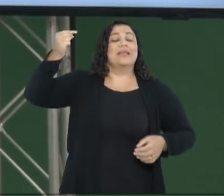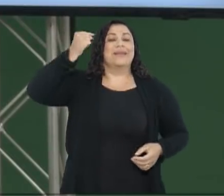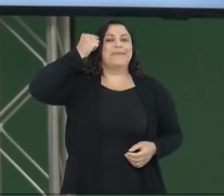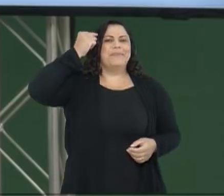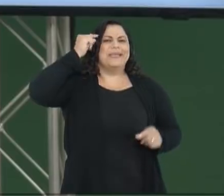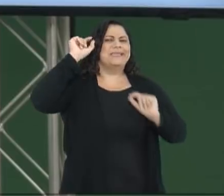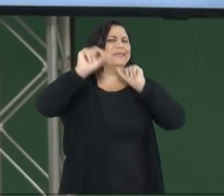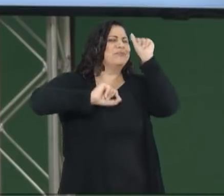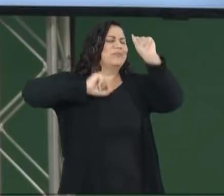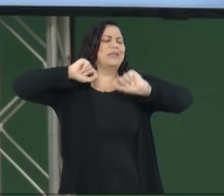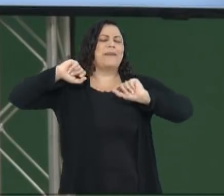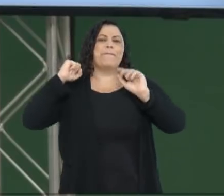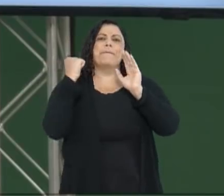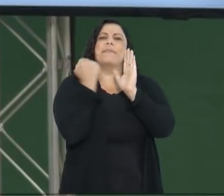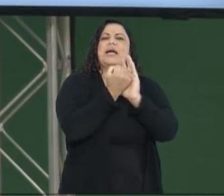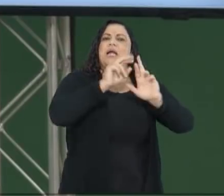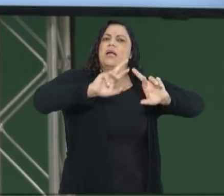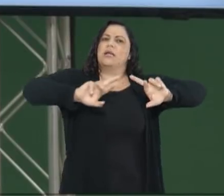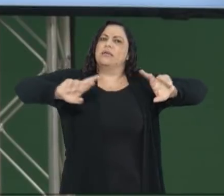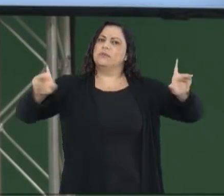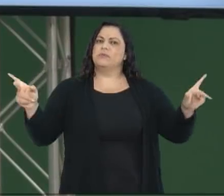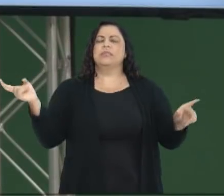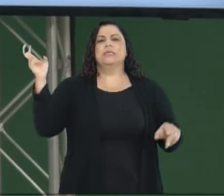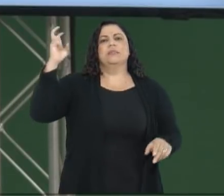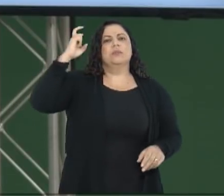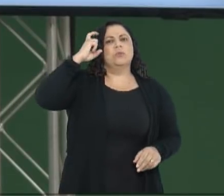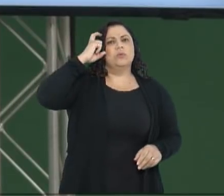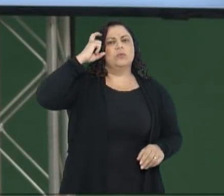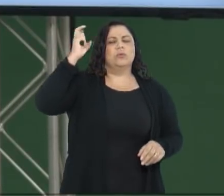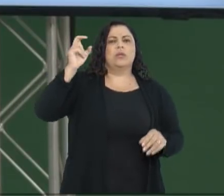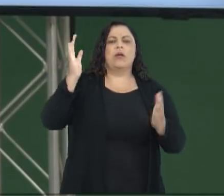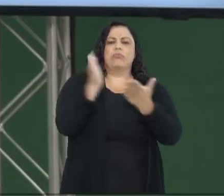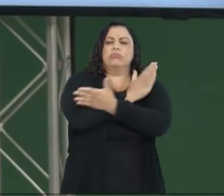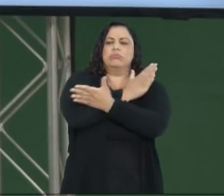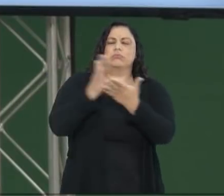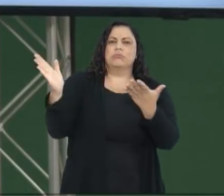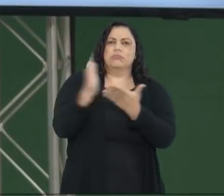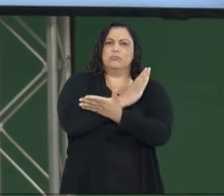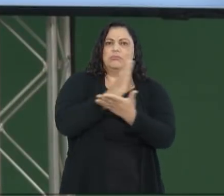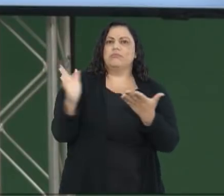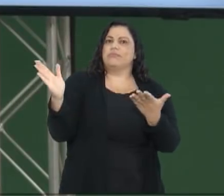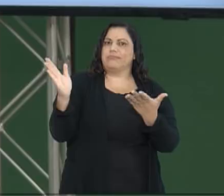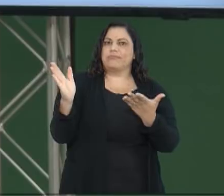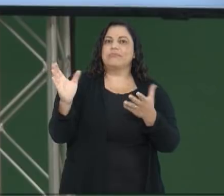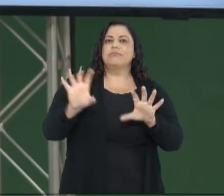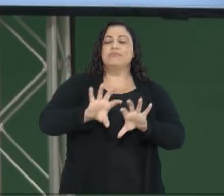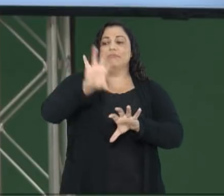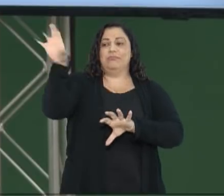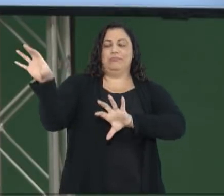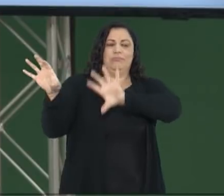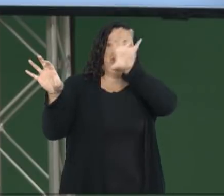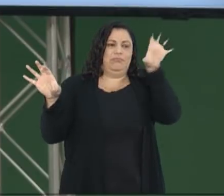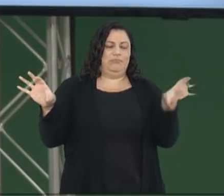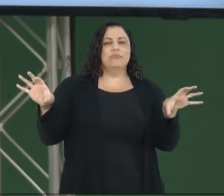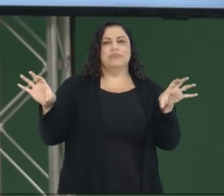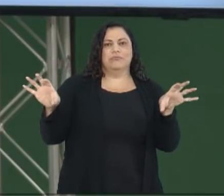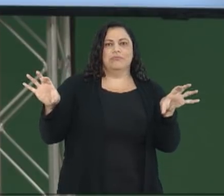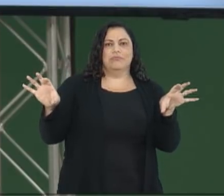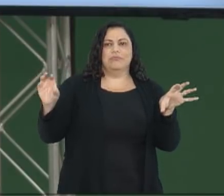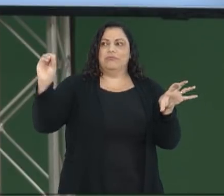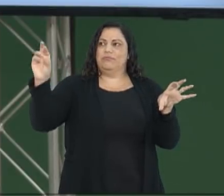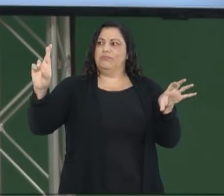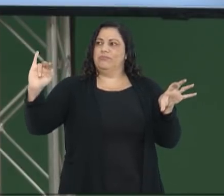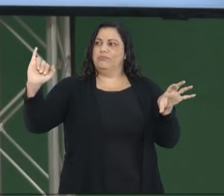que marca as diferenças culturais da Europa, a divisão em oriental e ocidental é uma das mais importantes, né? Para a